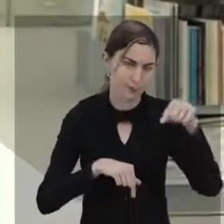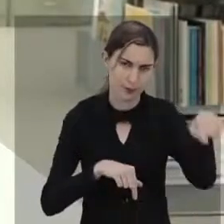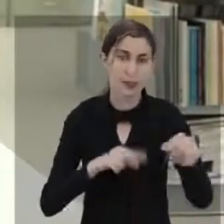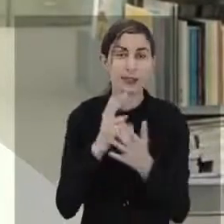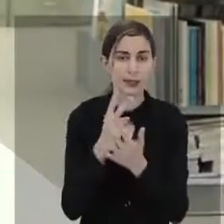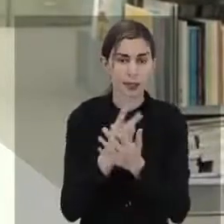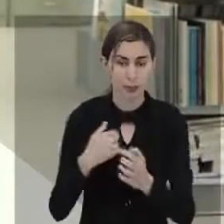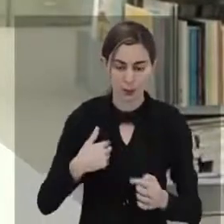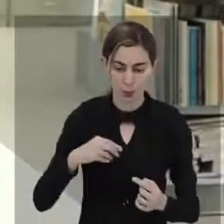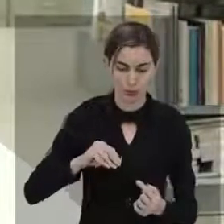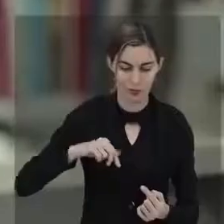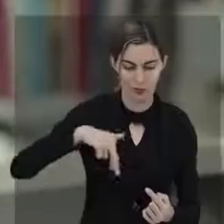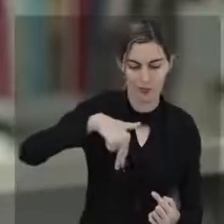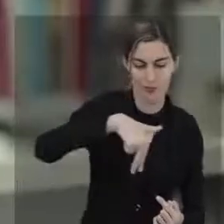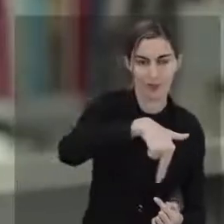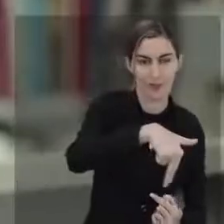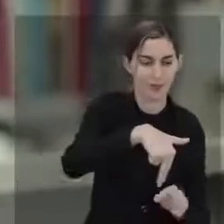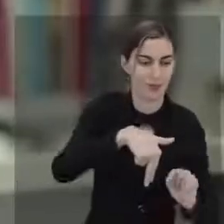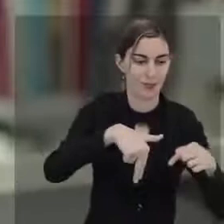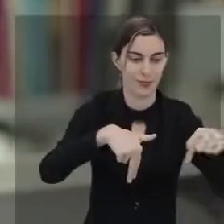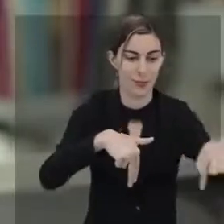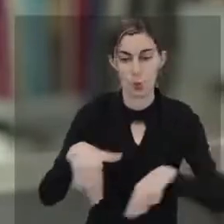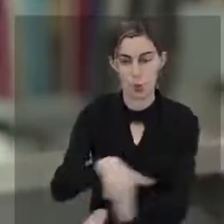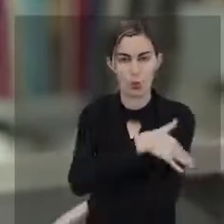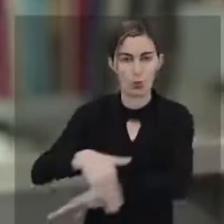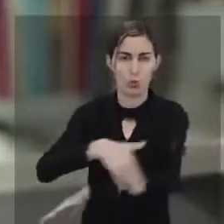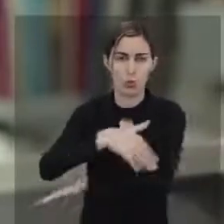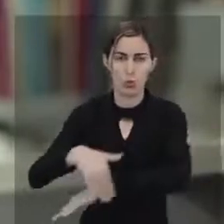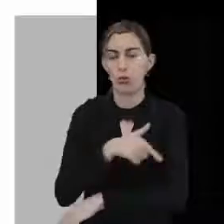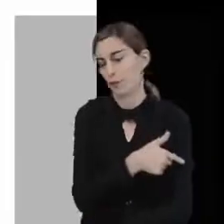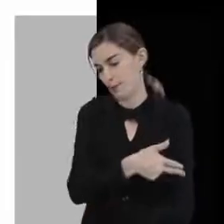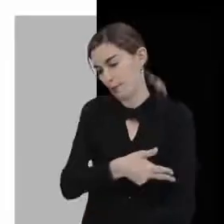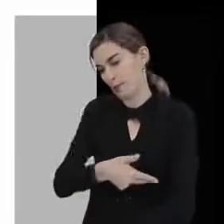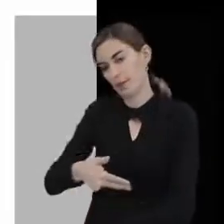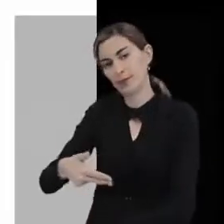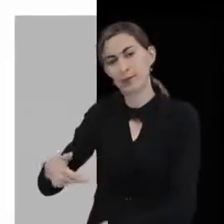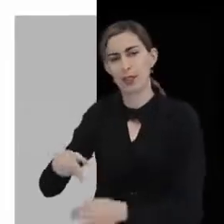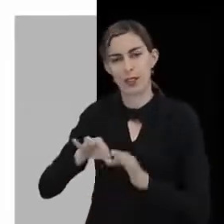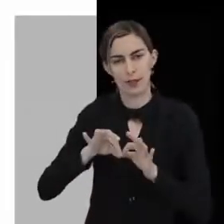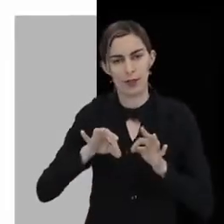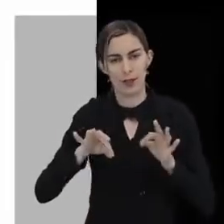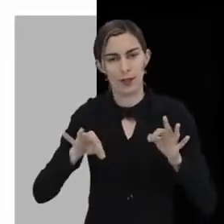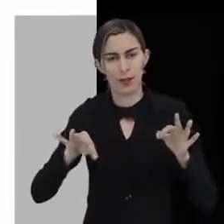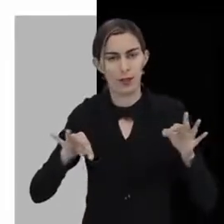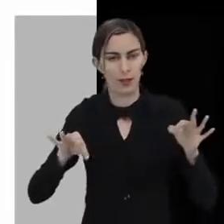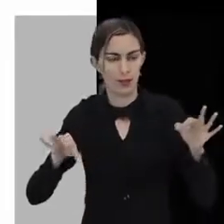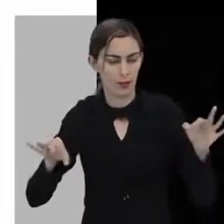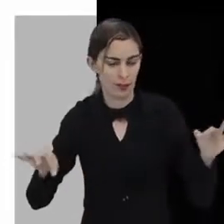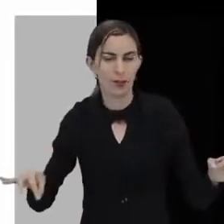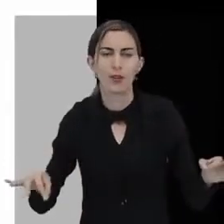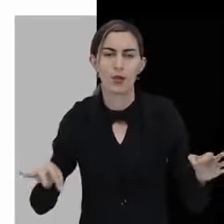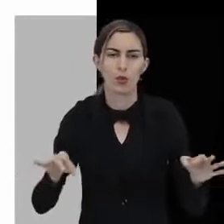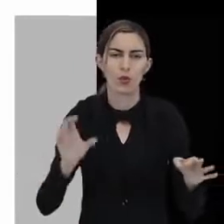vez que o usuário mudar de posição. Então imagine que o usuário está na rua e ele está andando, e à medida que ele vai se deslocando na rua, esse evento